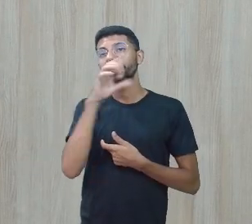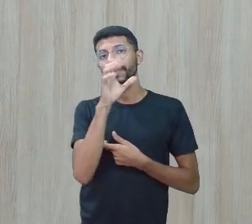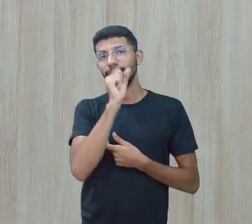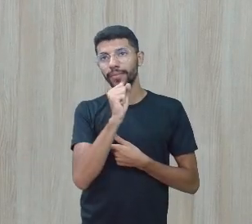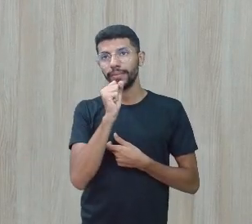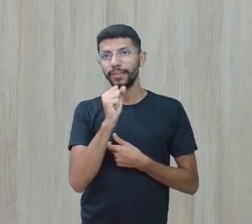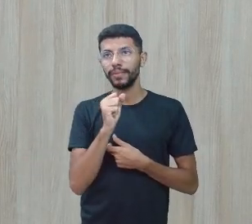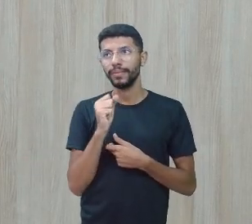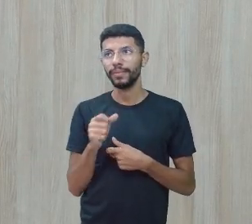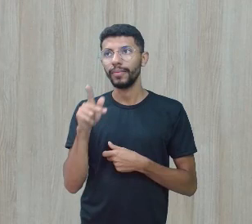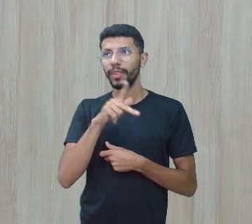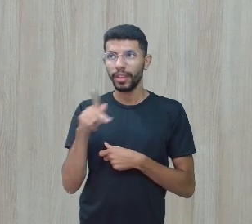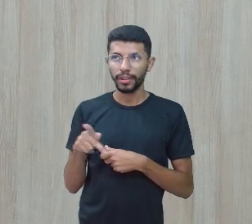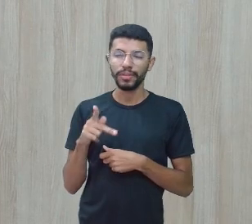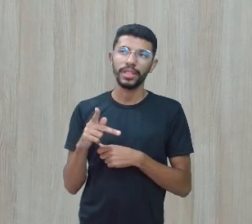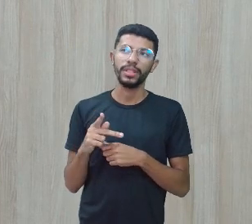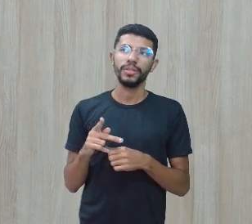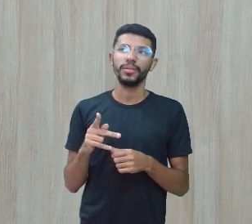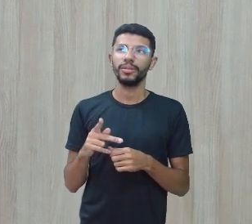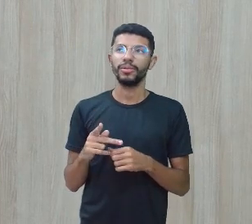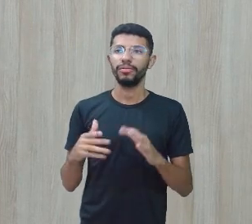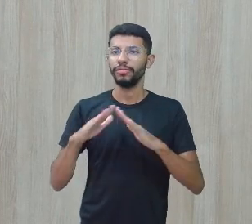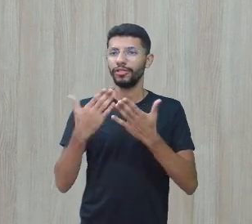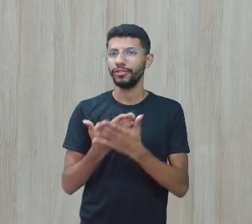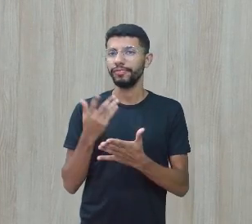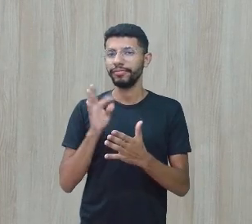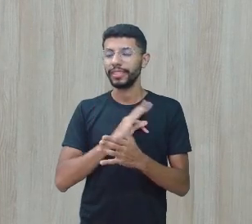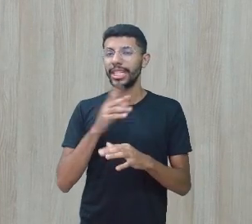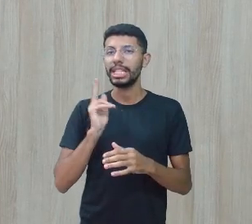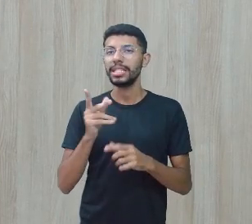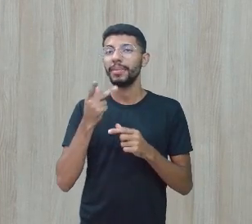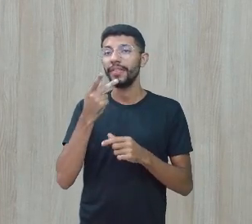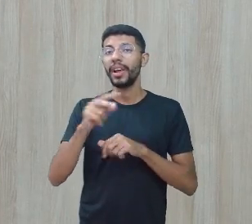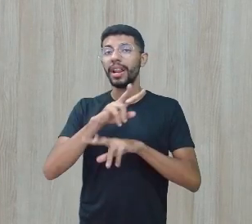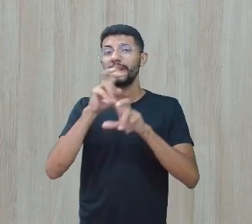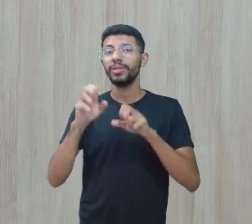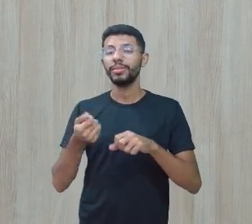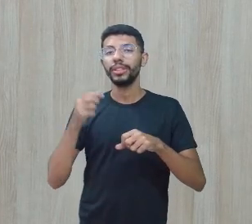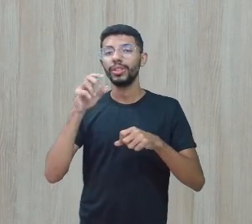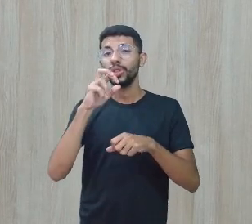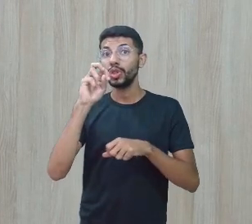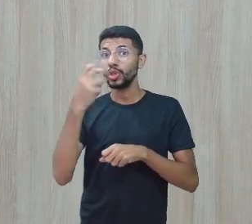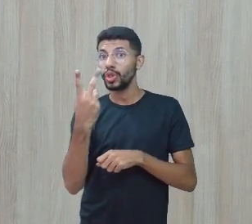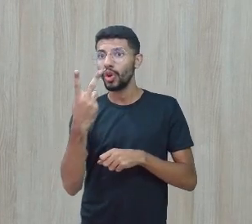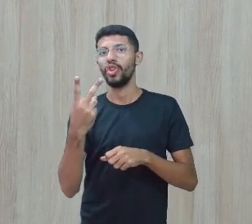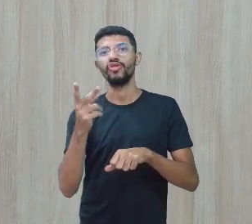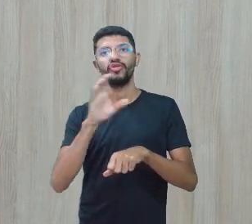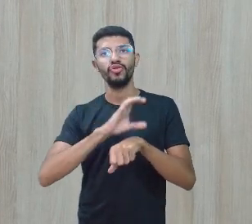professores do Polo se está falando sobre 2 cursos a cada sábado. Então,